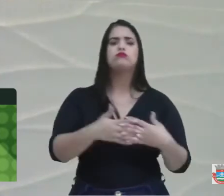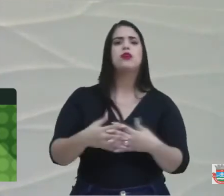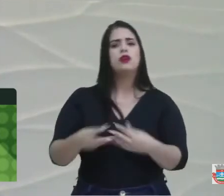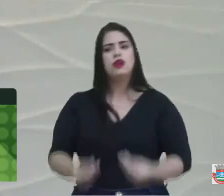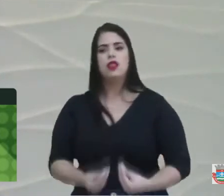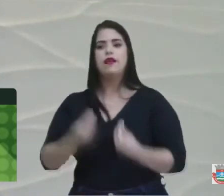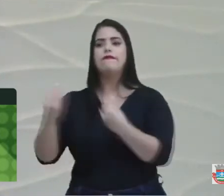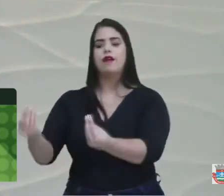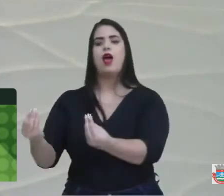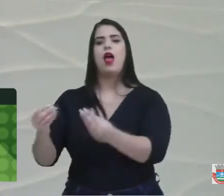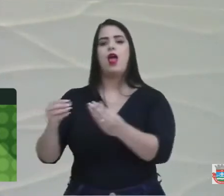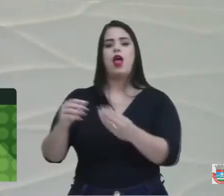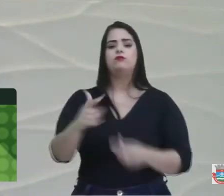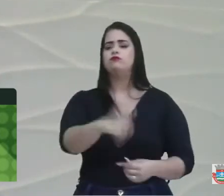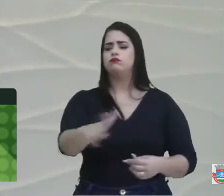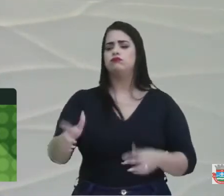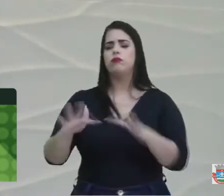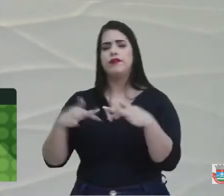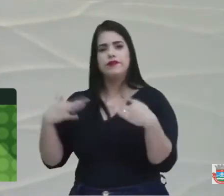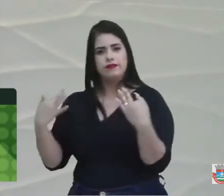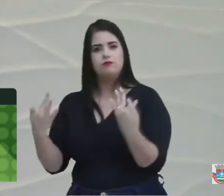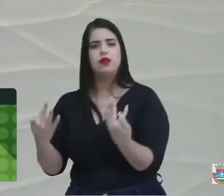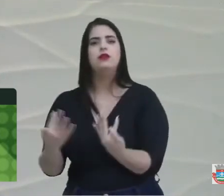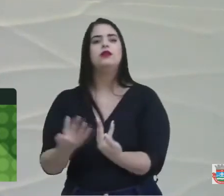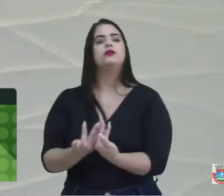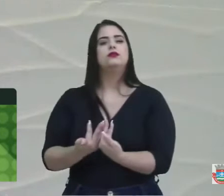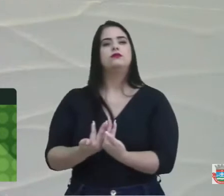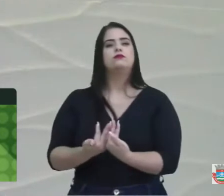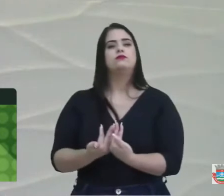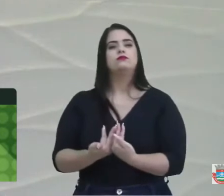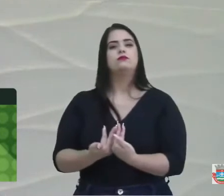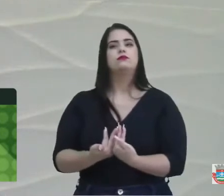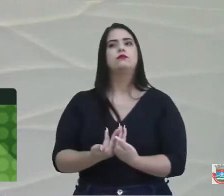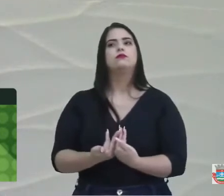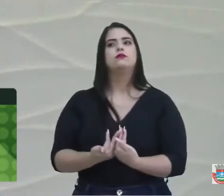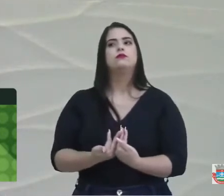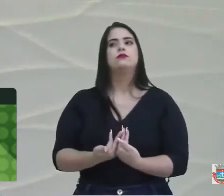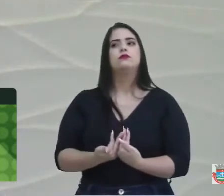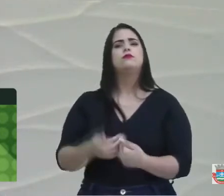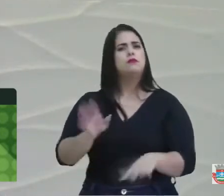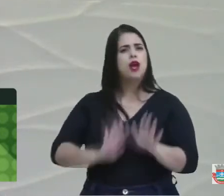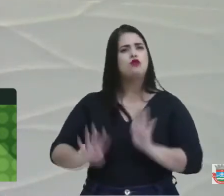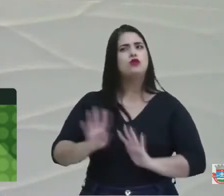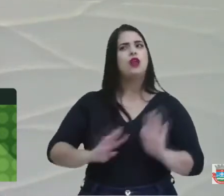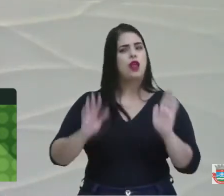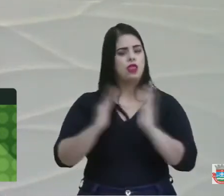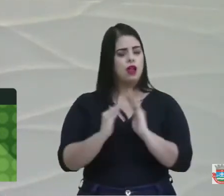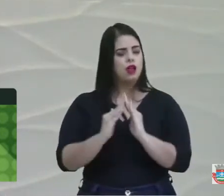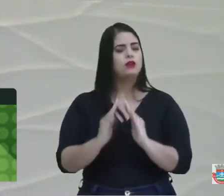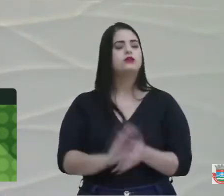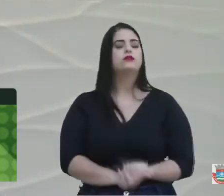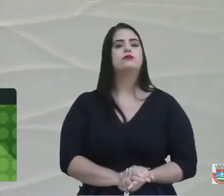mas para lavar roupa, para ajeitar a casa. Então é possível que se faça